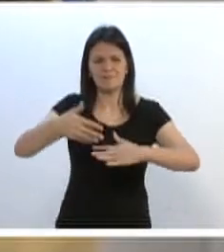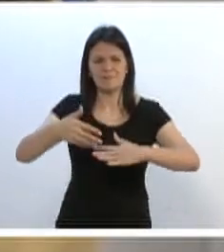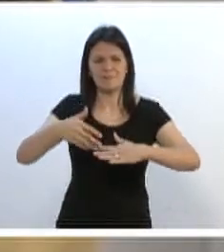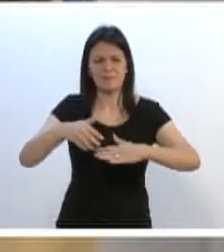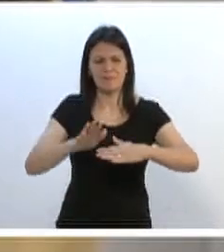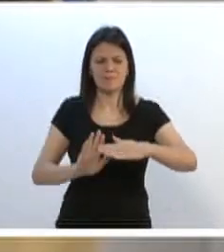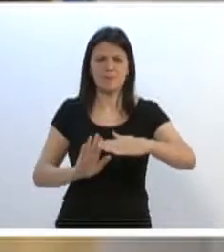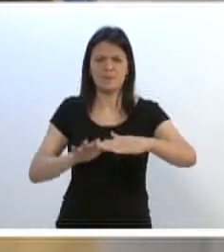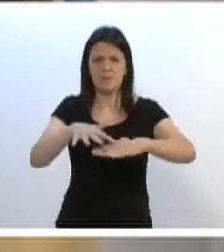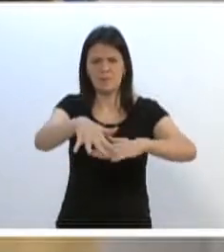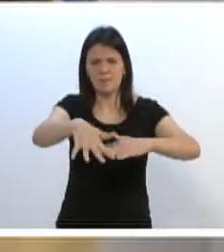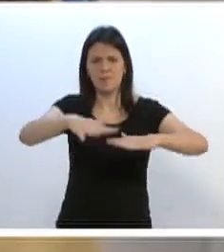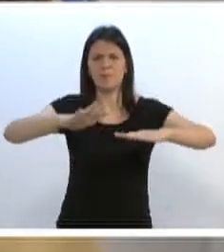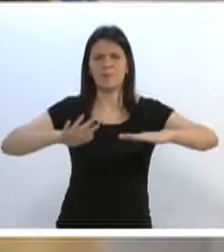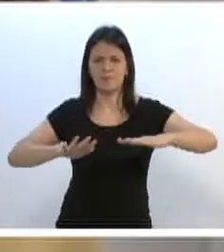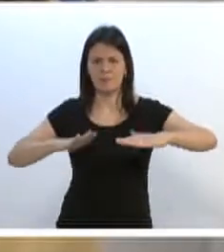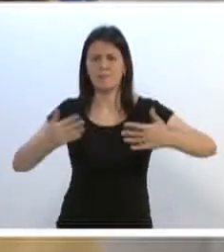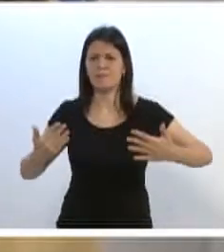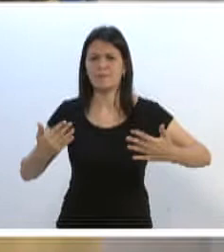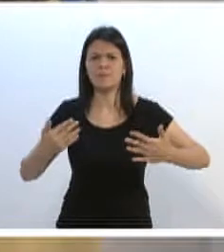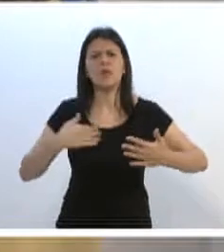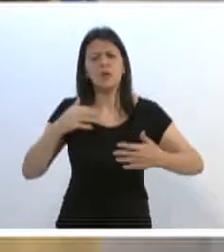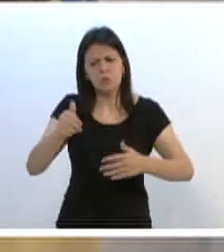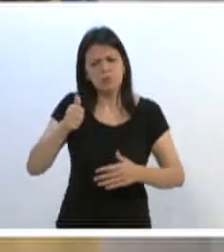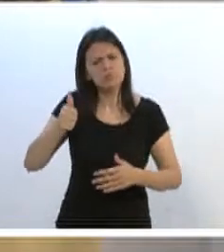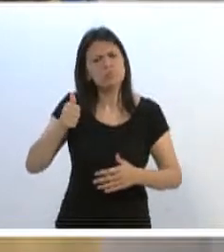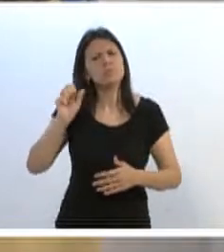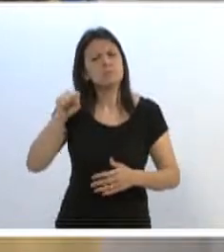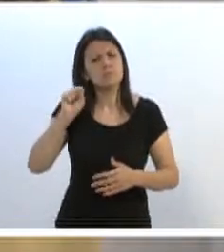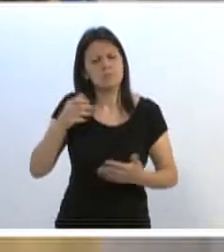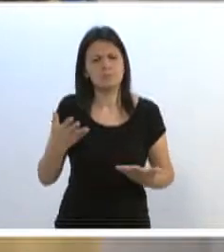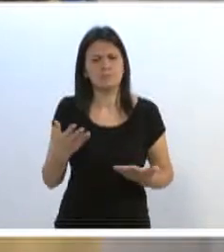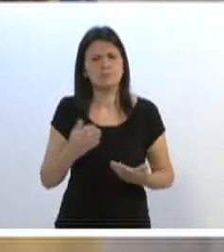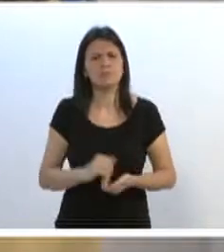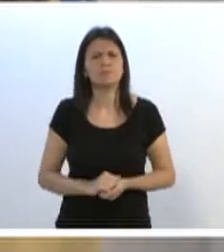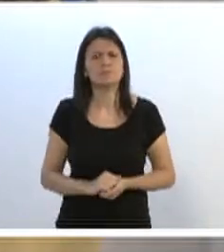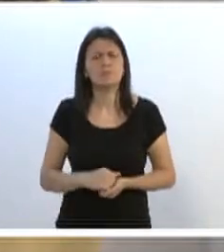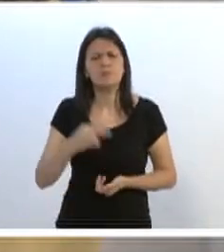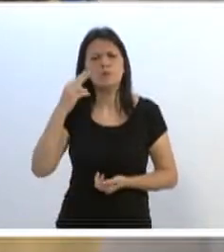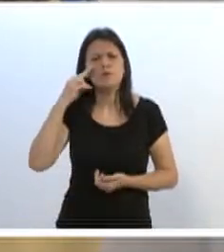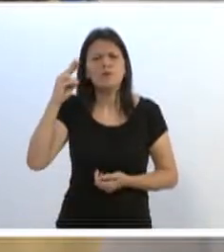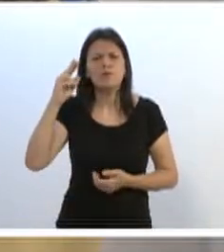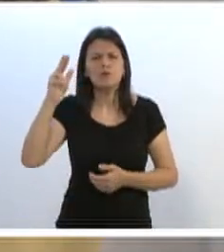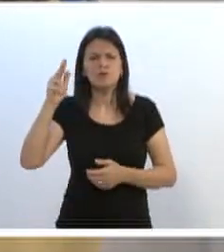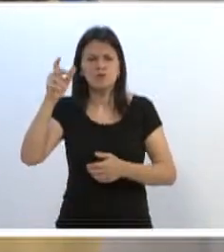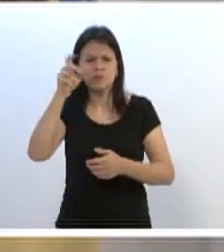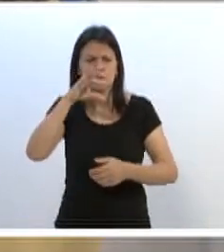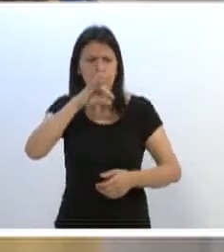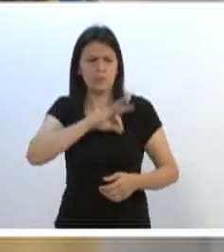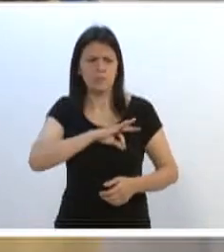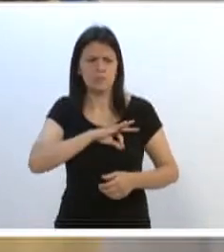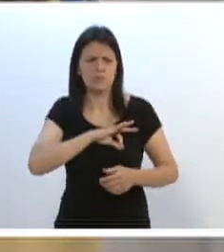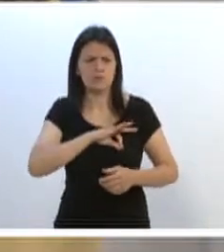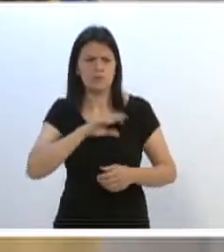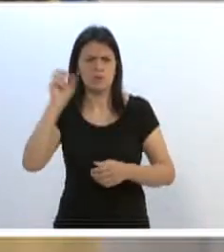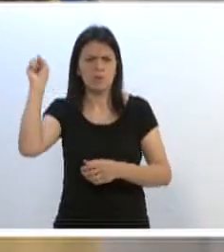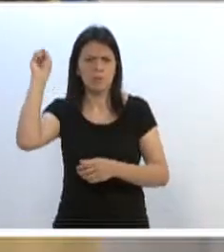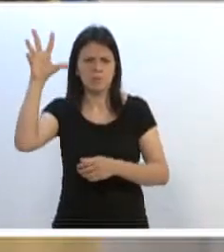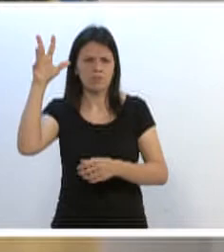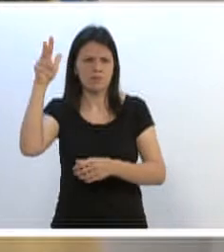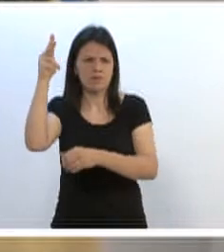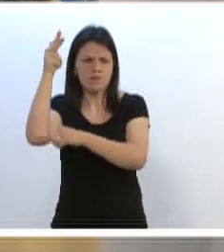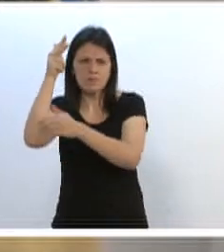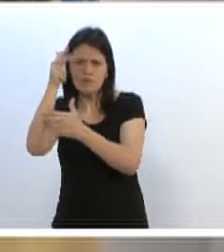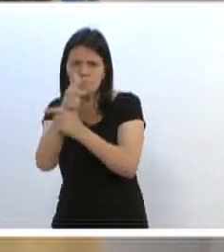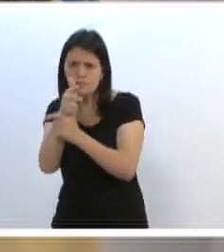é isso que eu sou favorável. Quando você vê um radar móvel, ou popular secador de cabelo, que